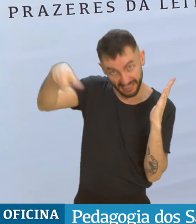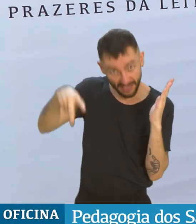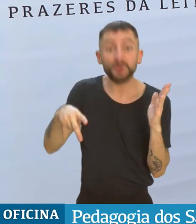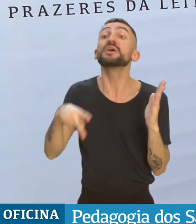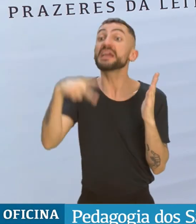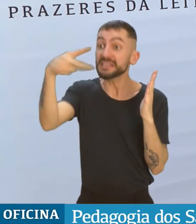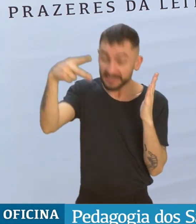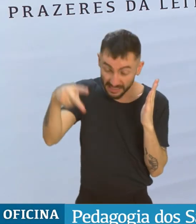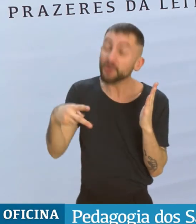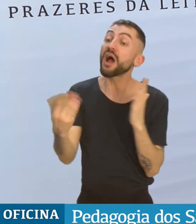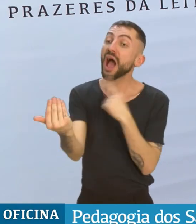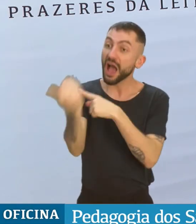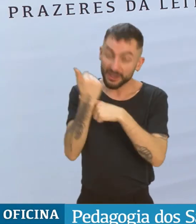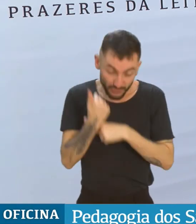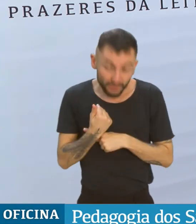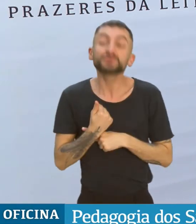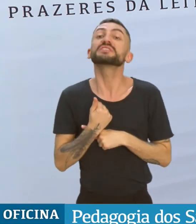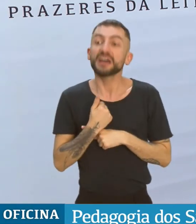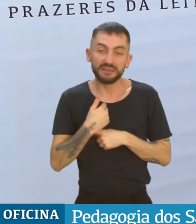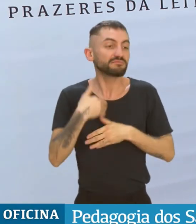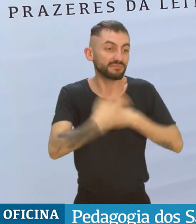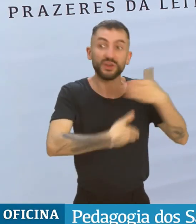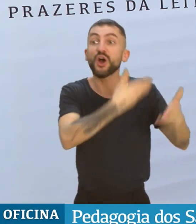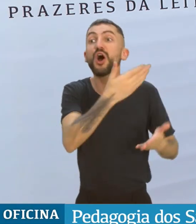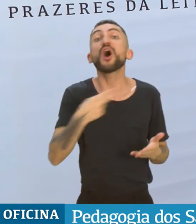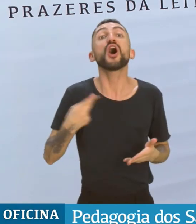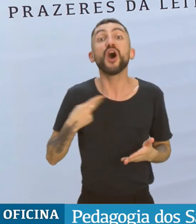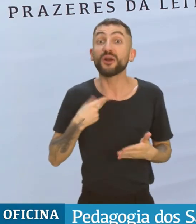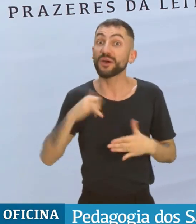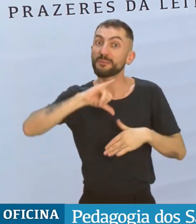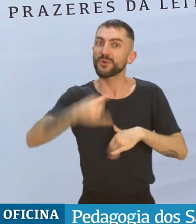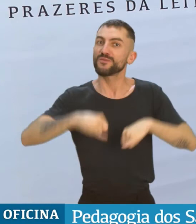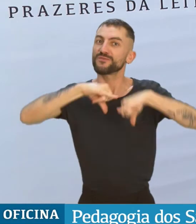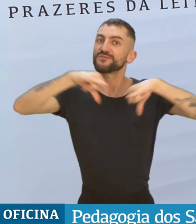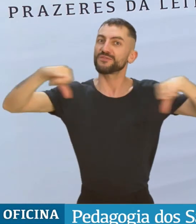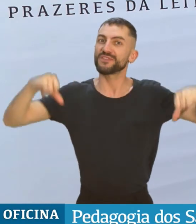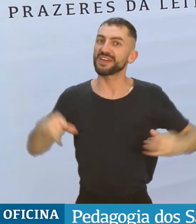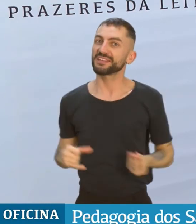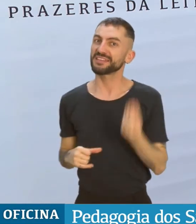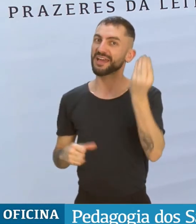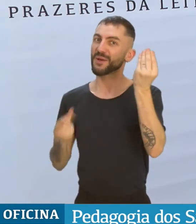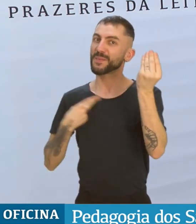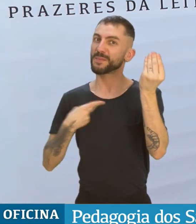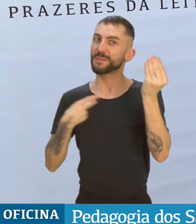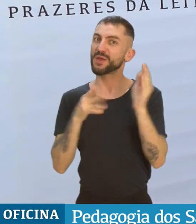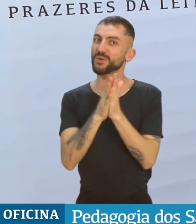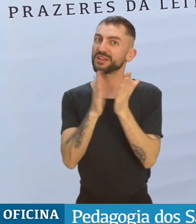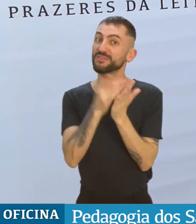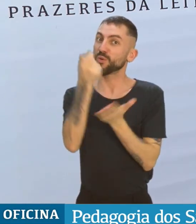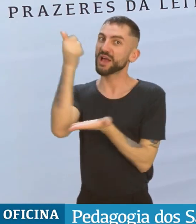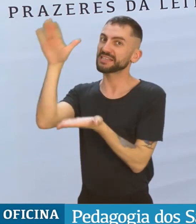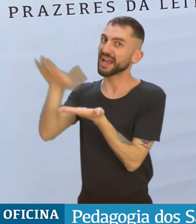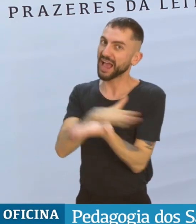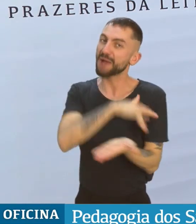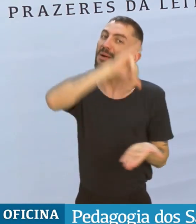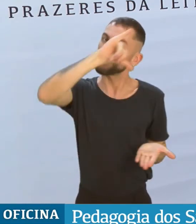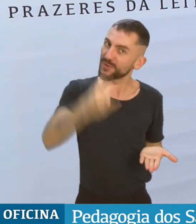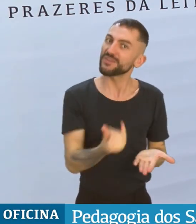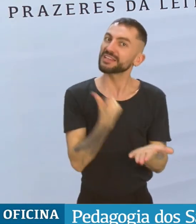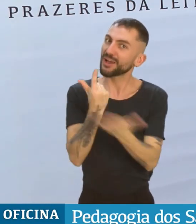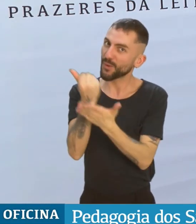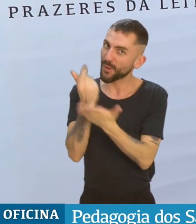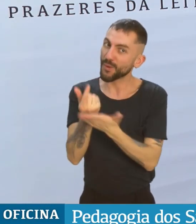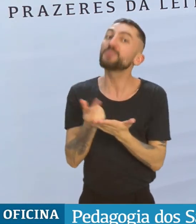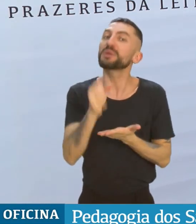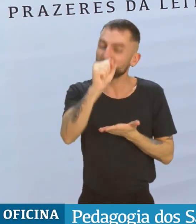para outros tipos de literatura, aproveitando o momento merchandising aqui, ó, Te Pego Lá Fora, tá quase esgotado, aproveitem, na